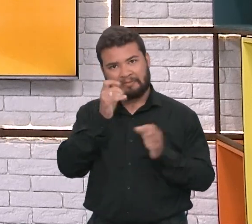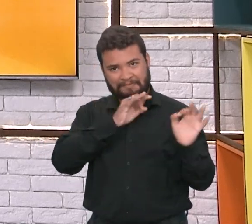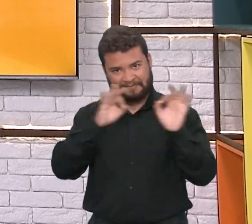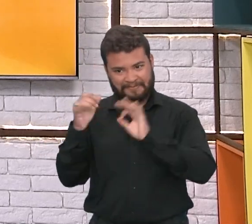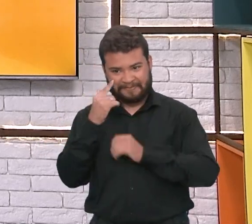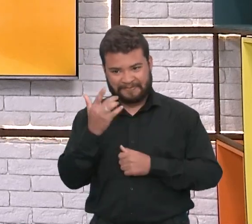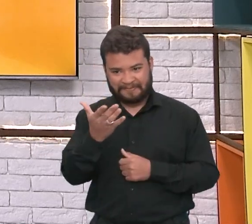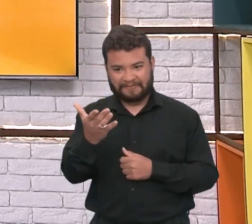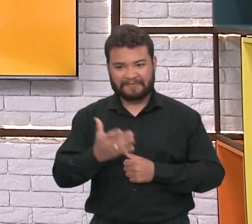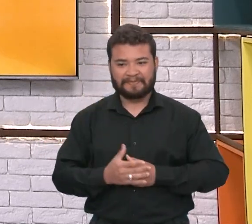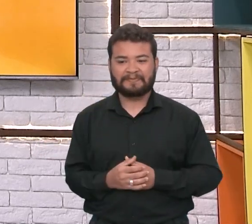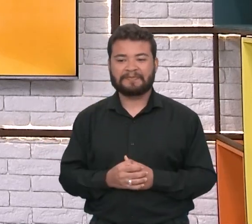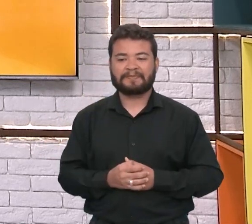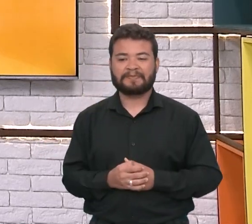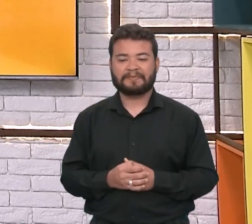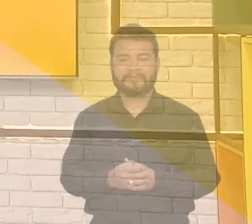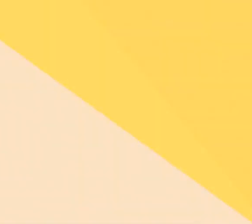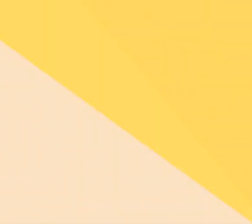está no ar.